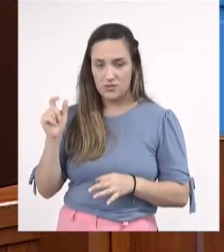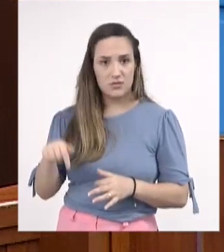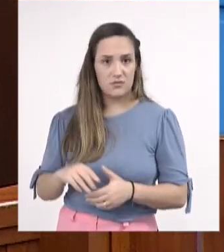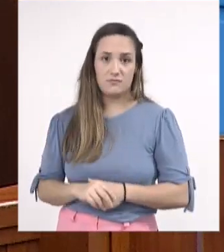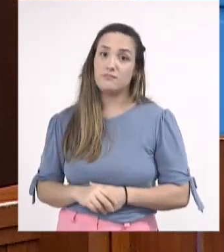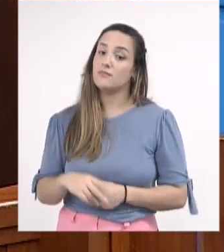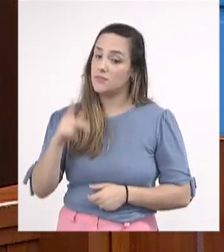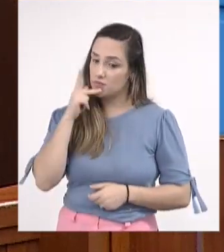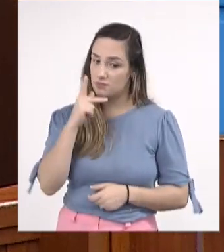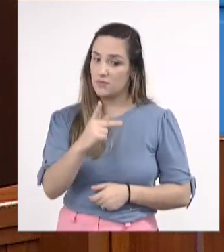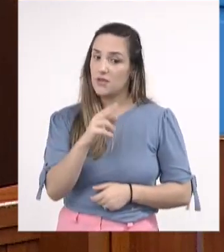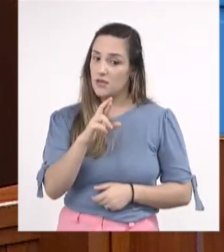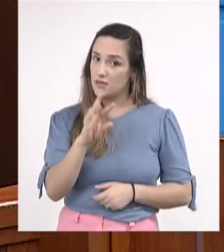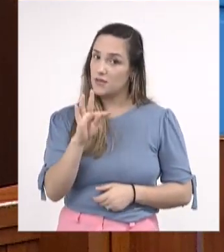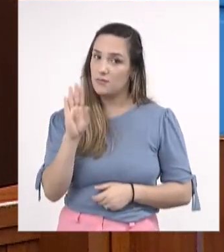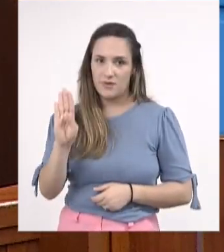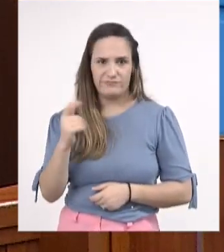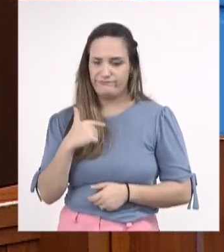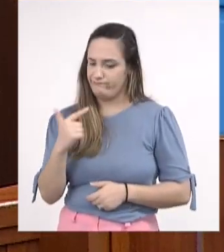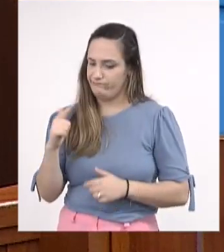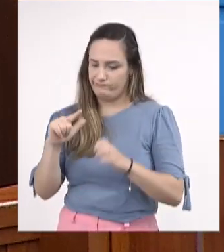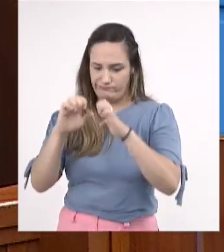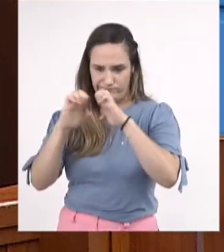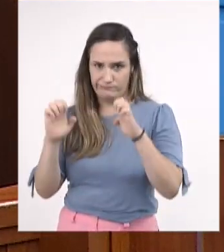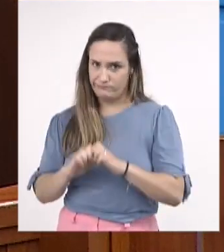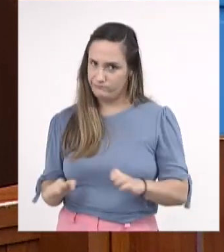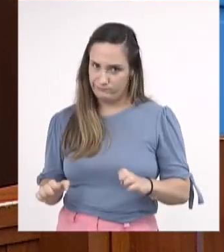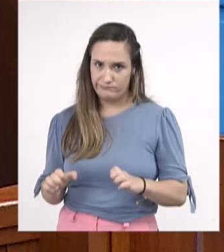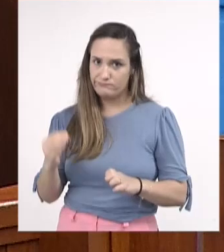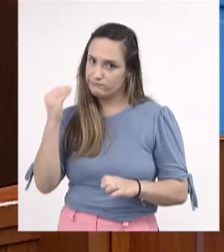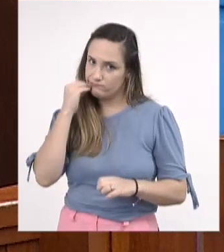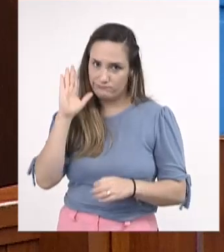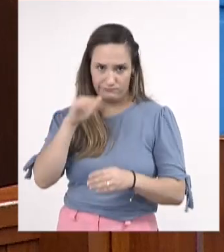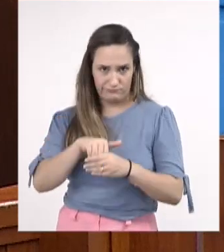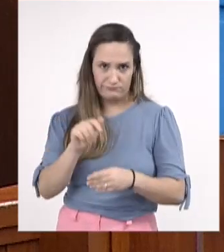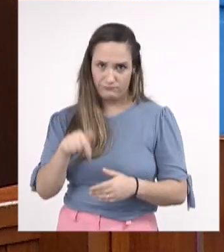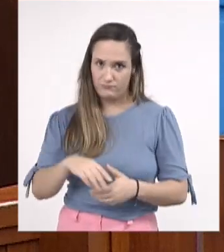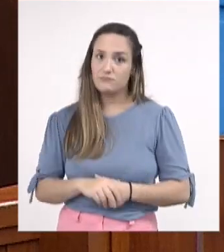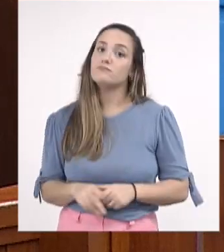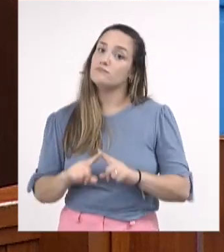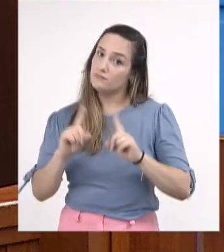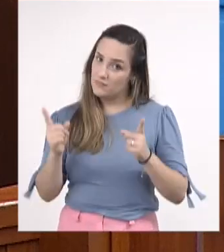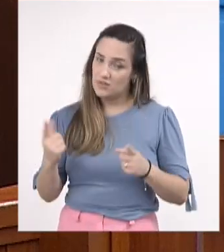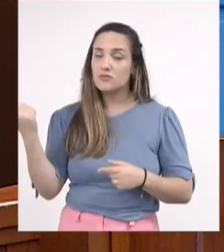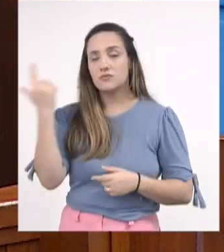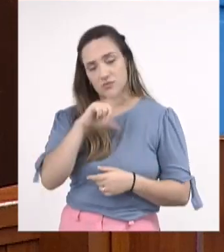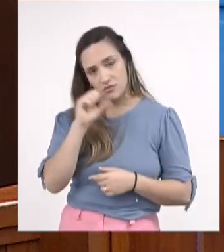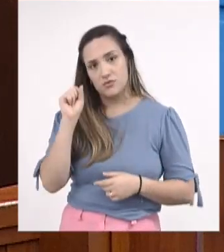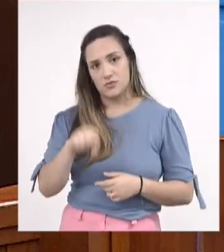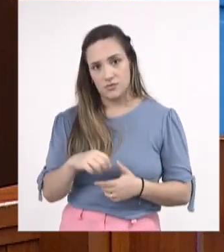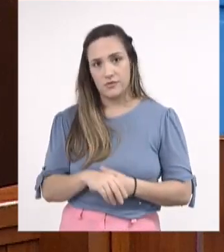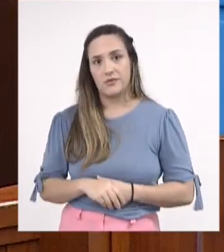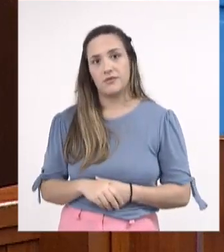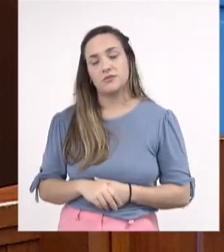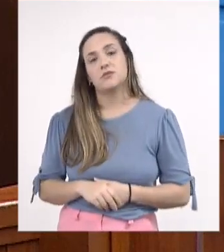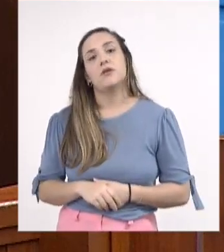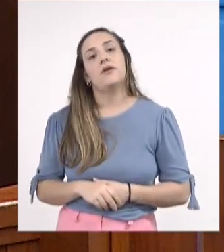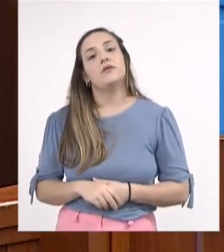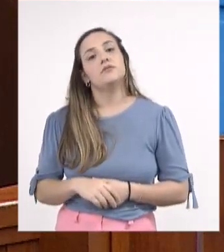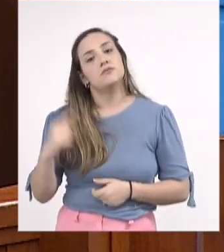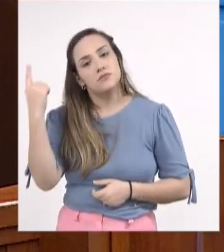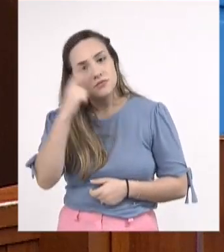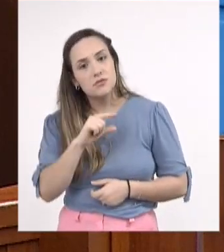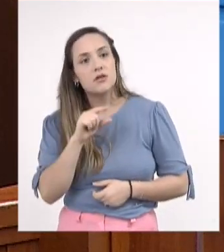prtb não tinha estrutura alguma para disputar as eleições mesmo assim o nosso candidato foi para o segundo turno